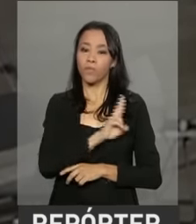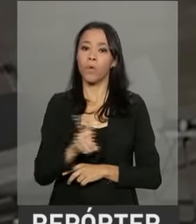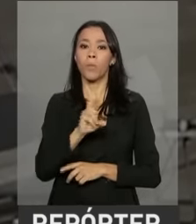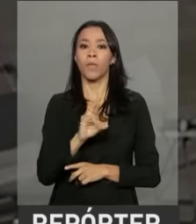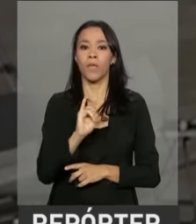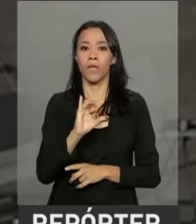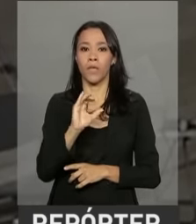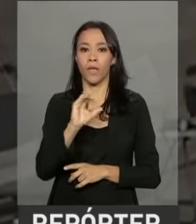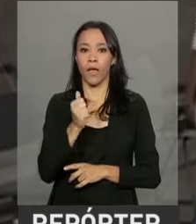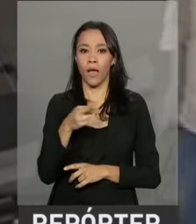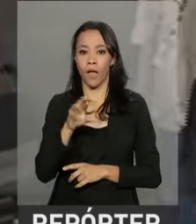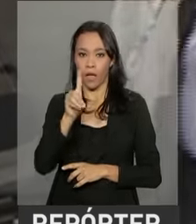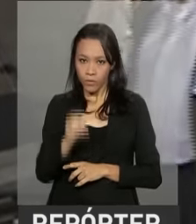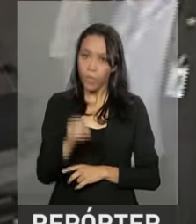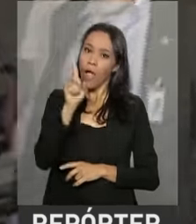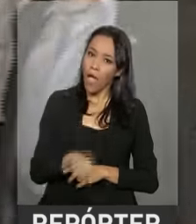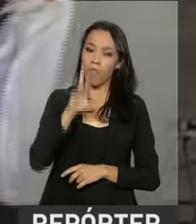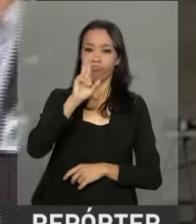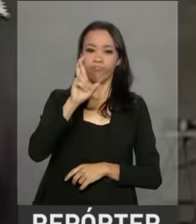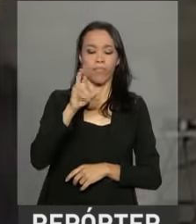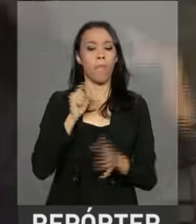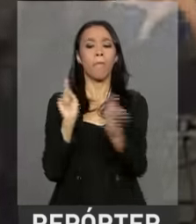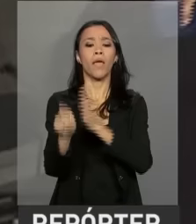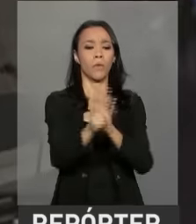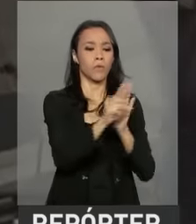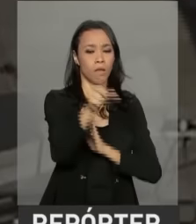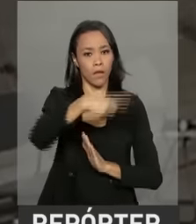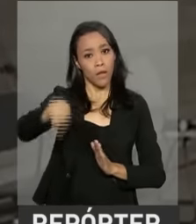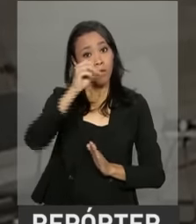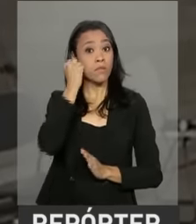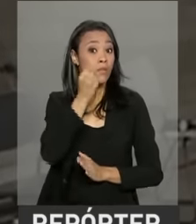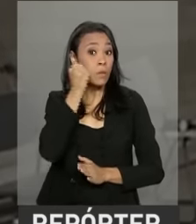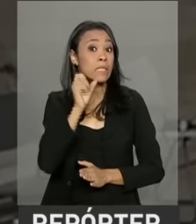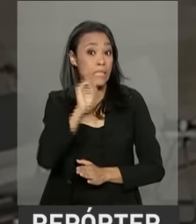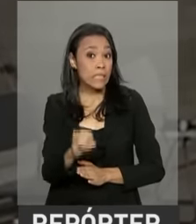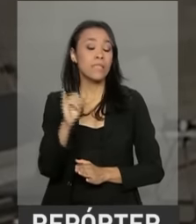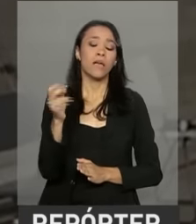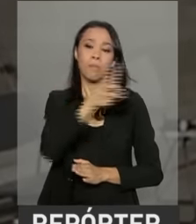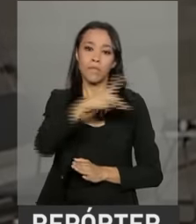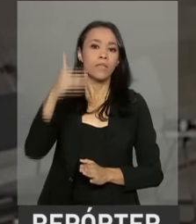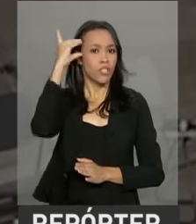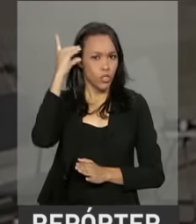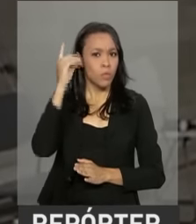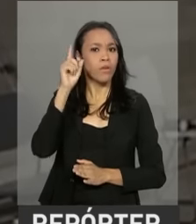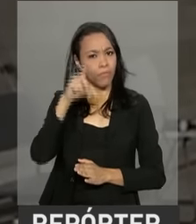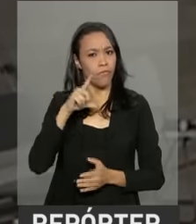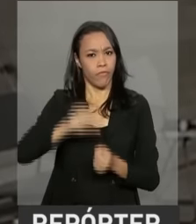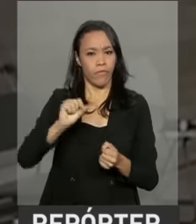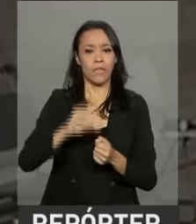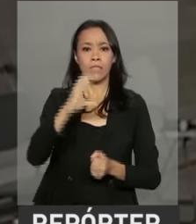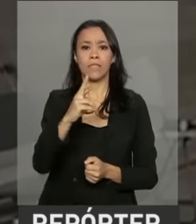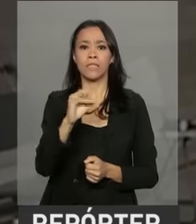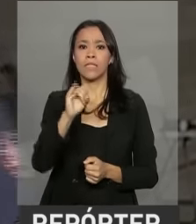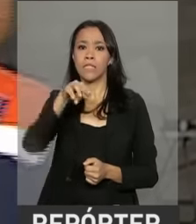que também conduz esse processo do IMP vai perguntar aos senadores se Dilma rousse cometeu crime de responsabilidade e se